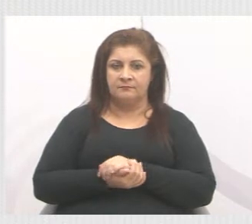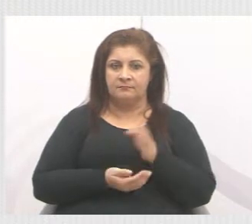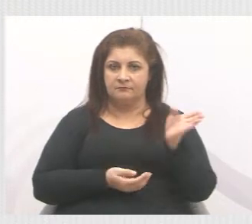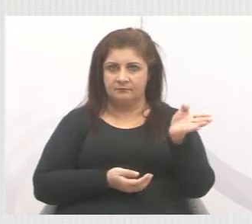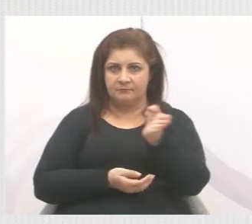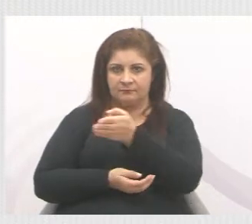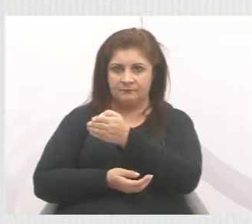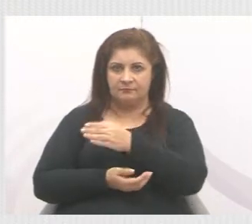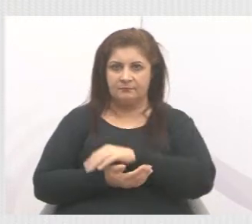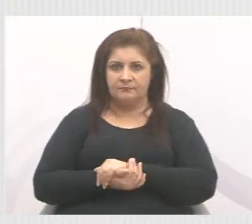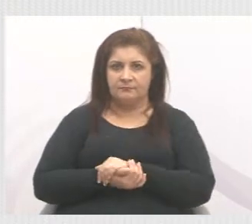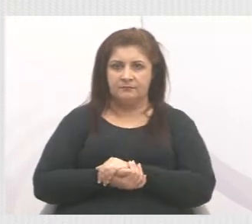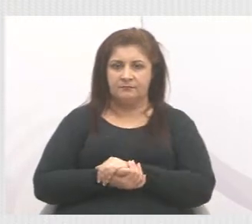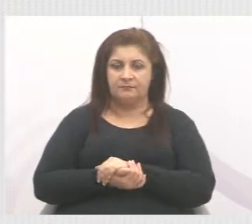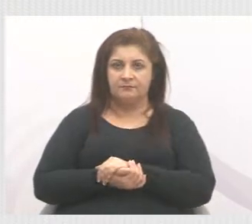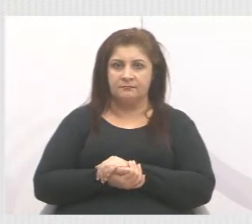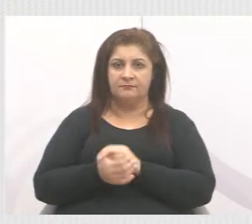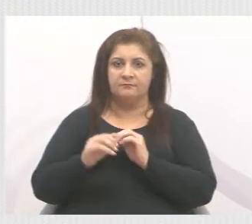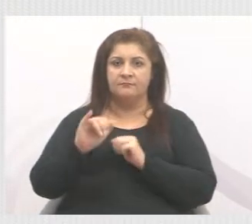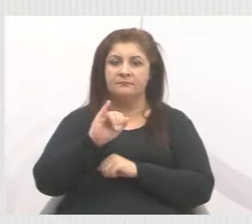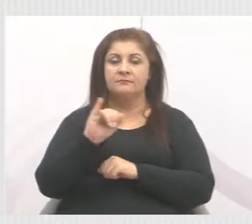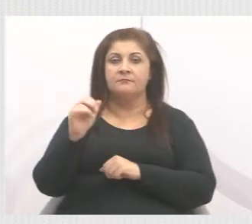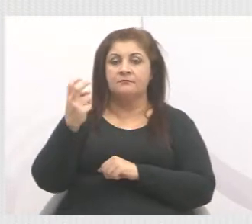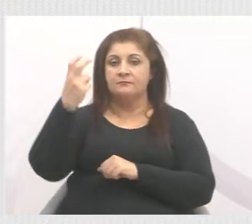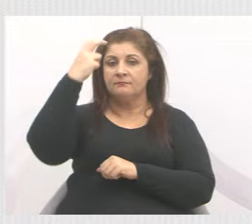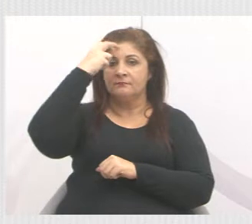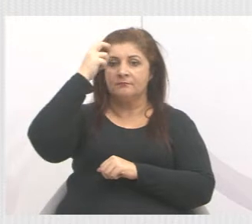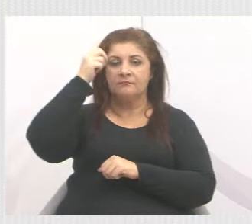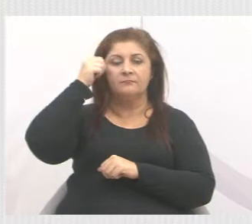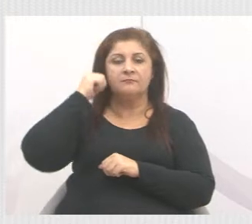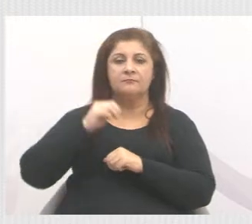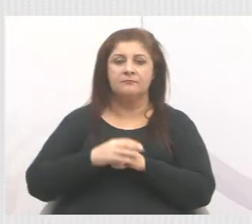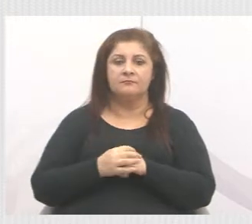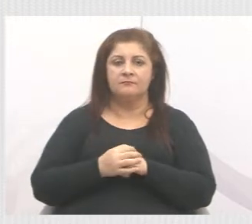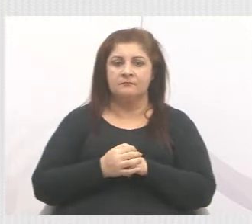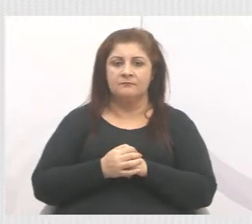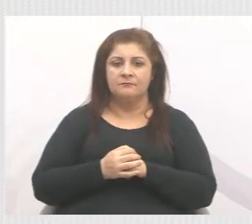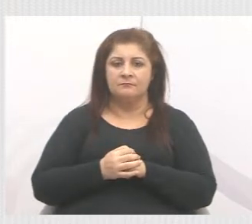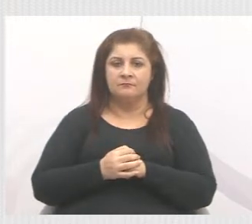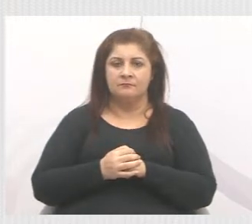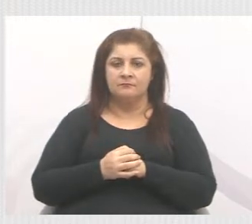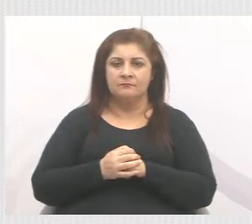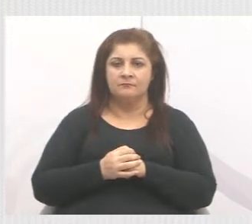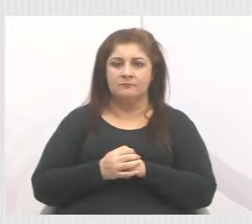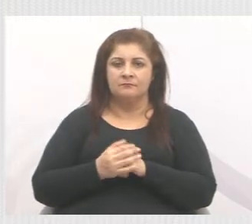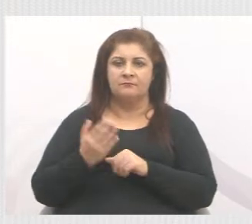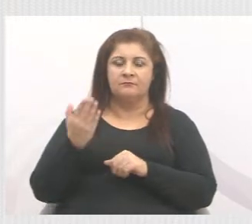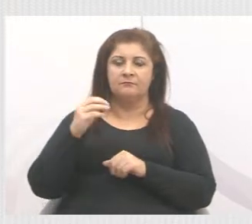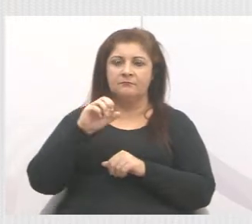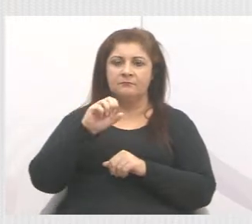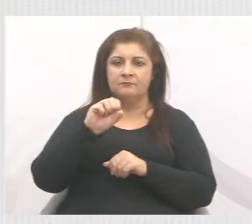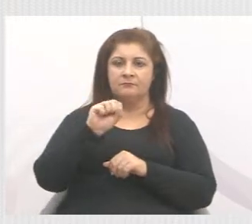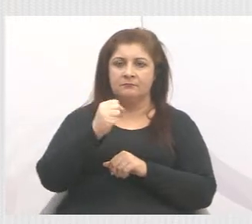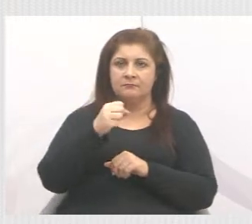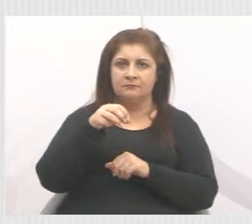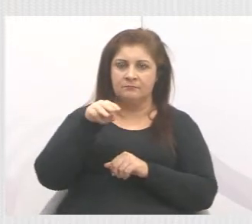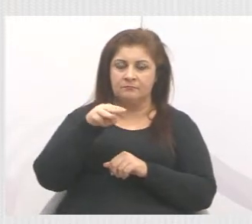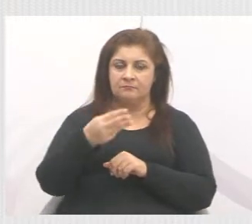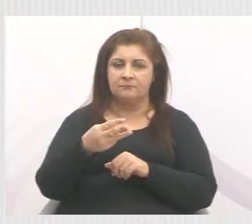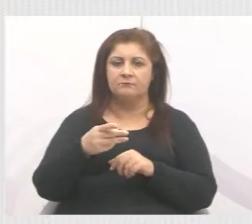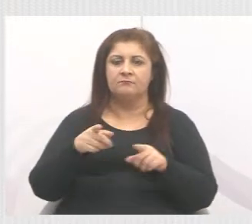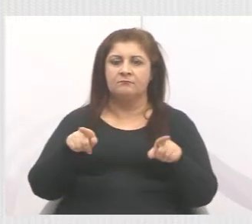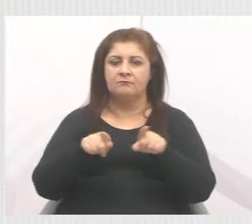Fundação Cultural, a gente sai de 5,8 para 8,4 milhões, para também realização de festas,